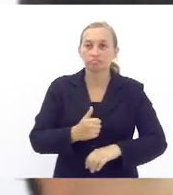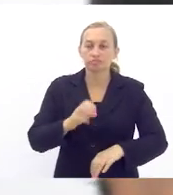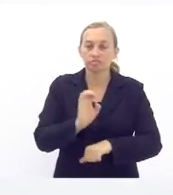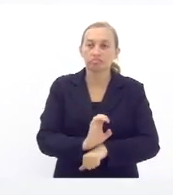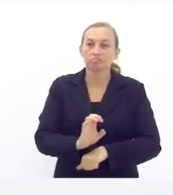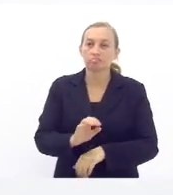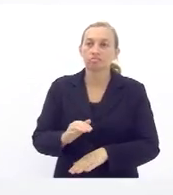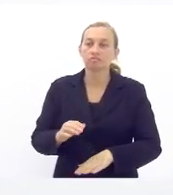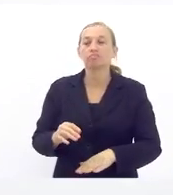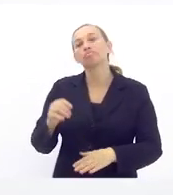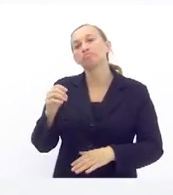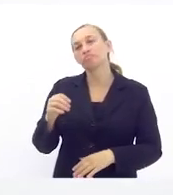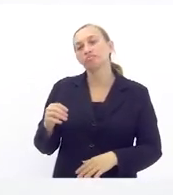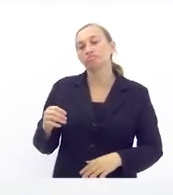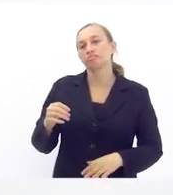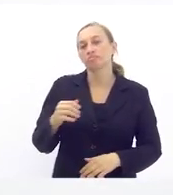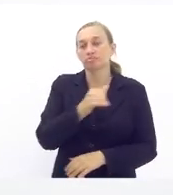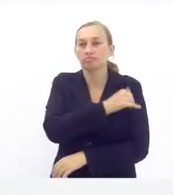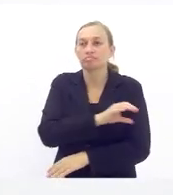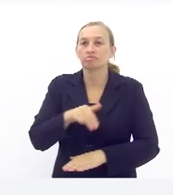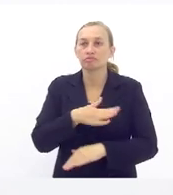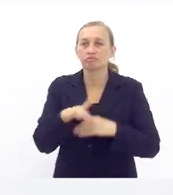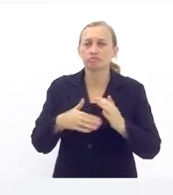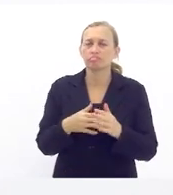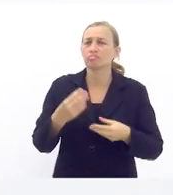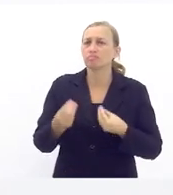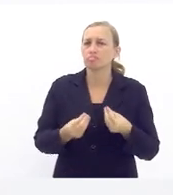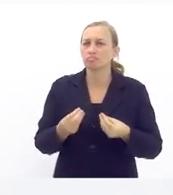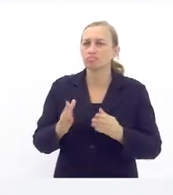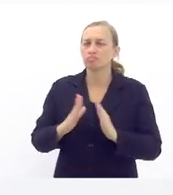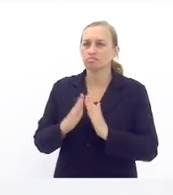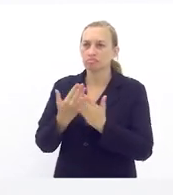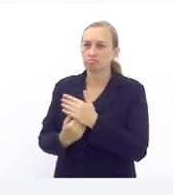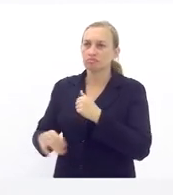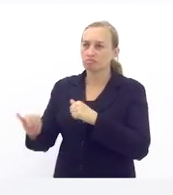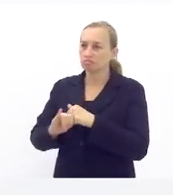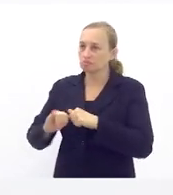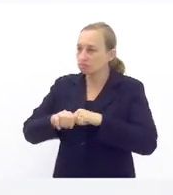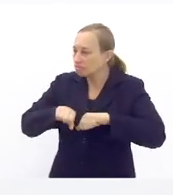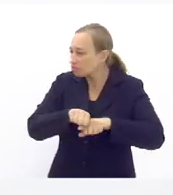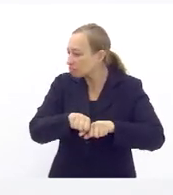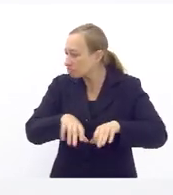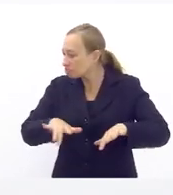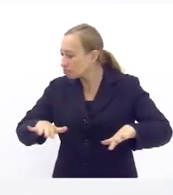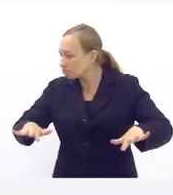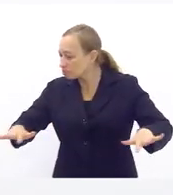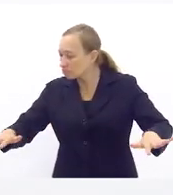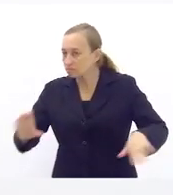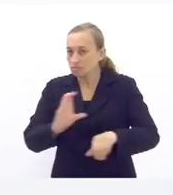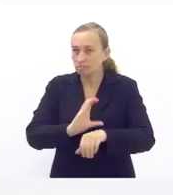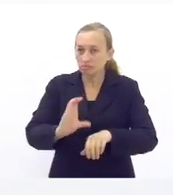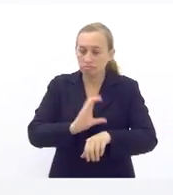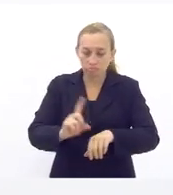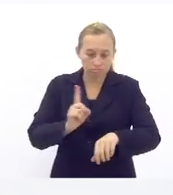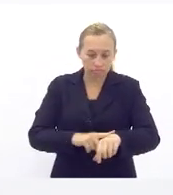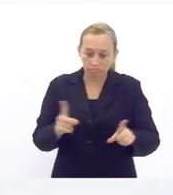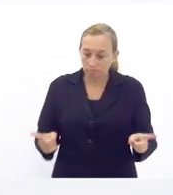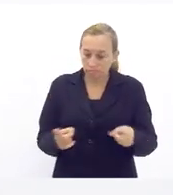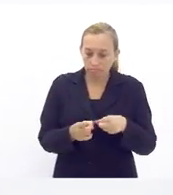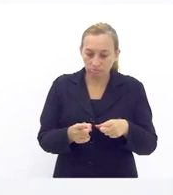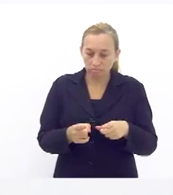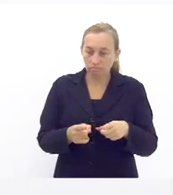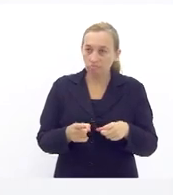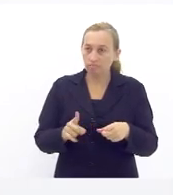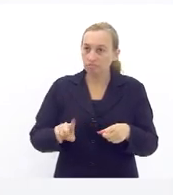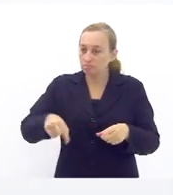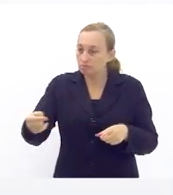dá para FAETEC continuar funcionando como uma máquina de expansão para cursinhos de curta duração enquanto as suas